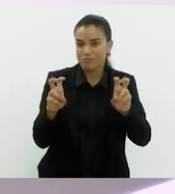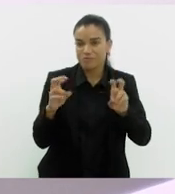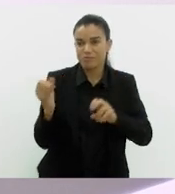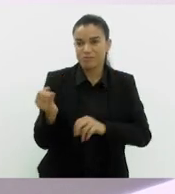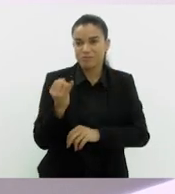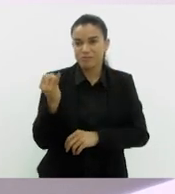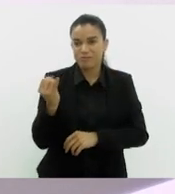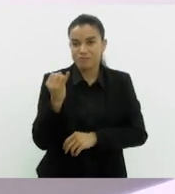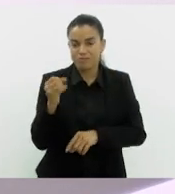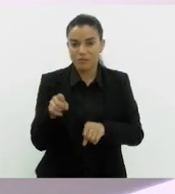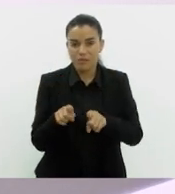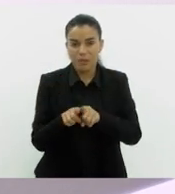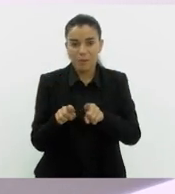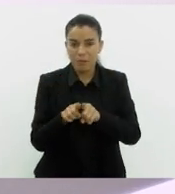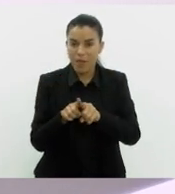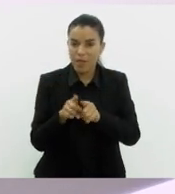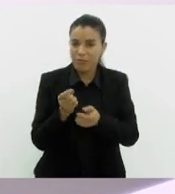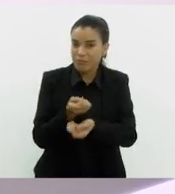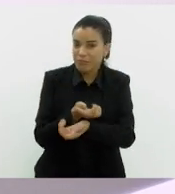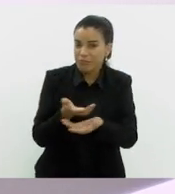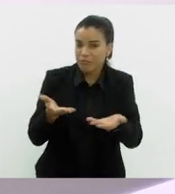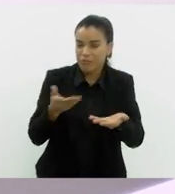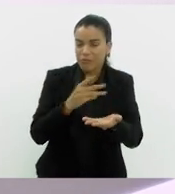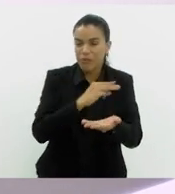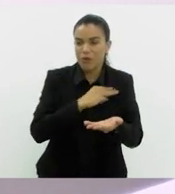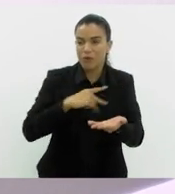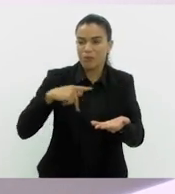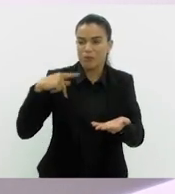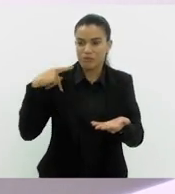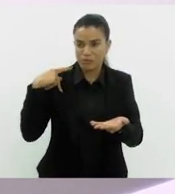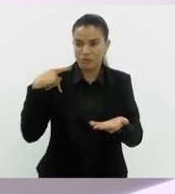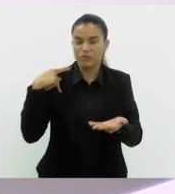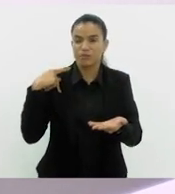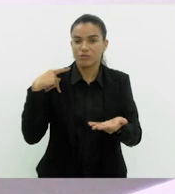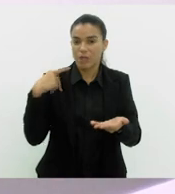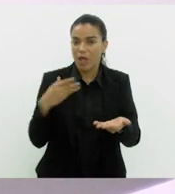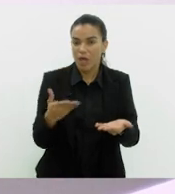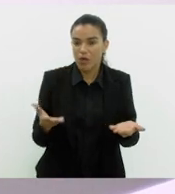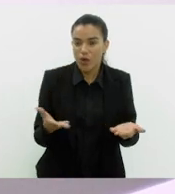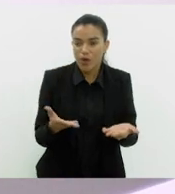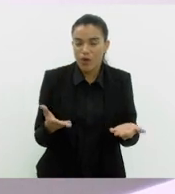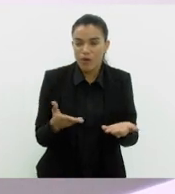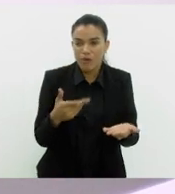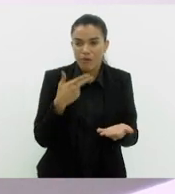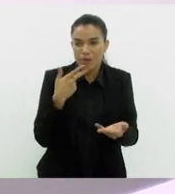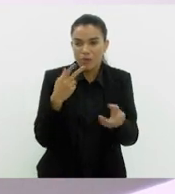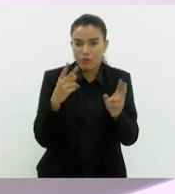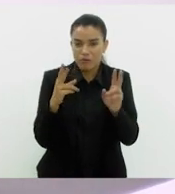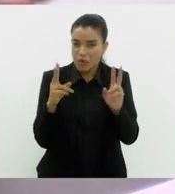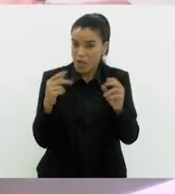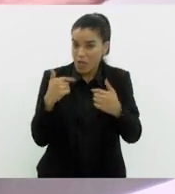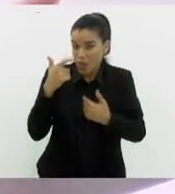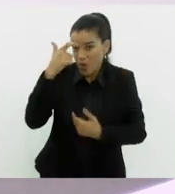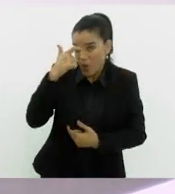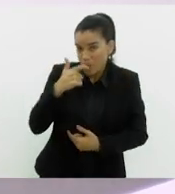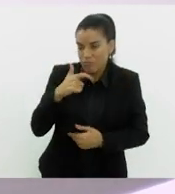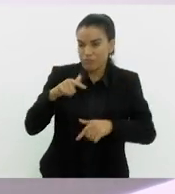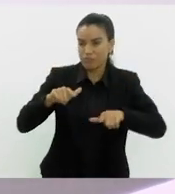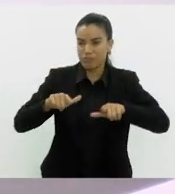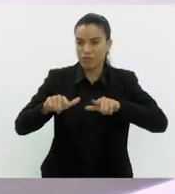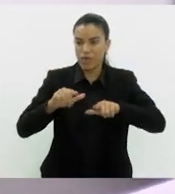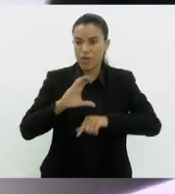importante. Coloco o Ministério Público também, atualmente eu falo aqui do lugar que eu ocupo, que